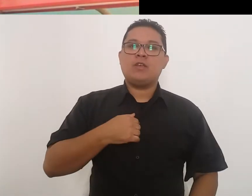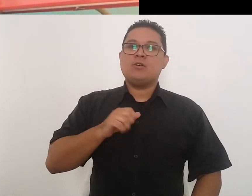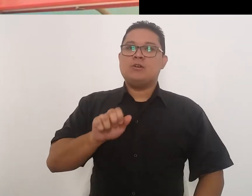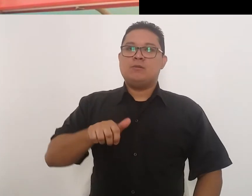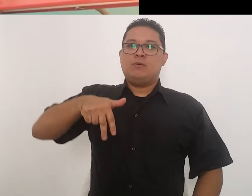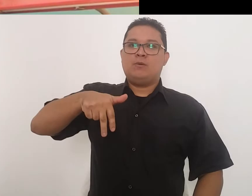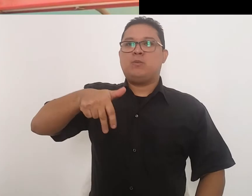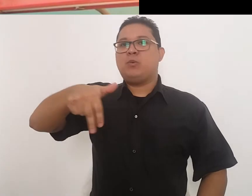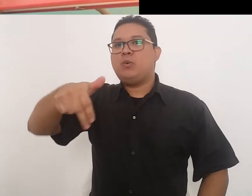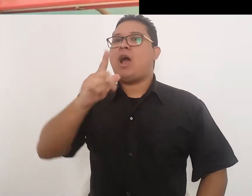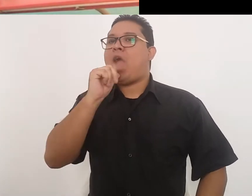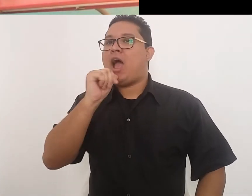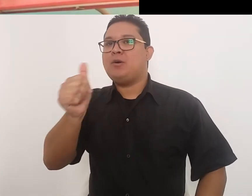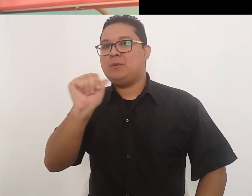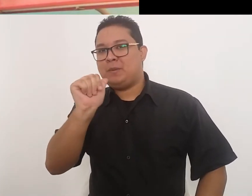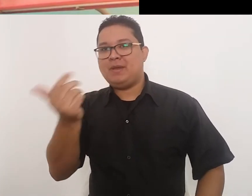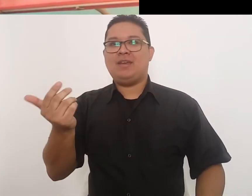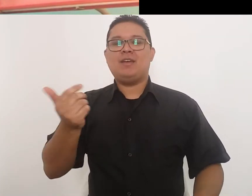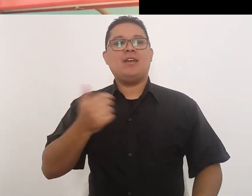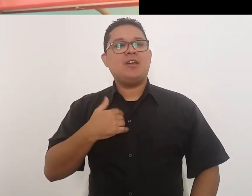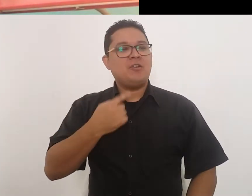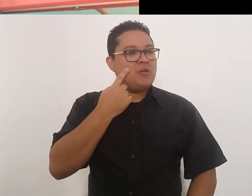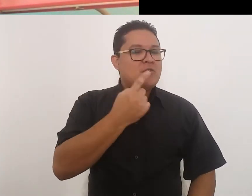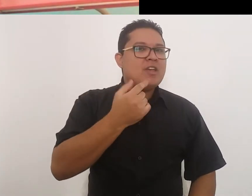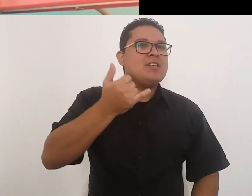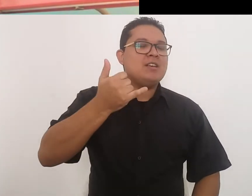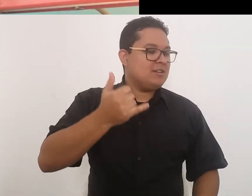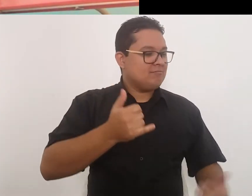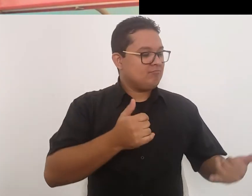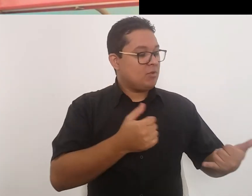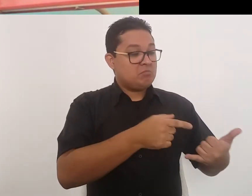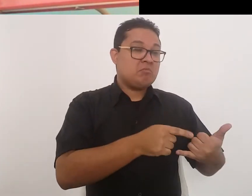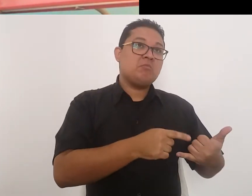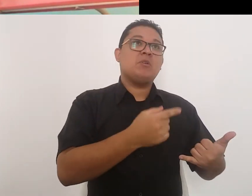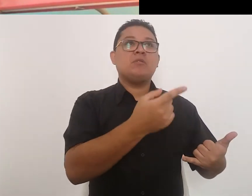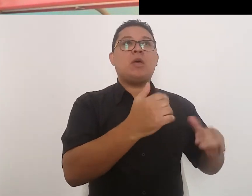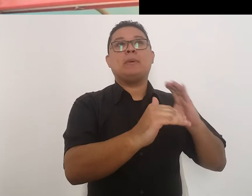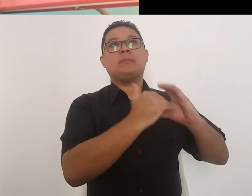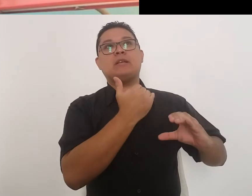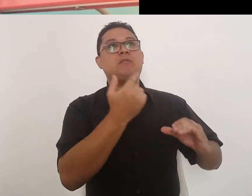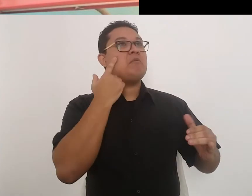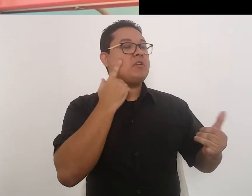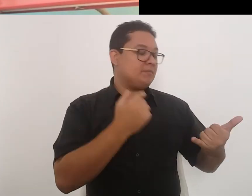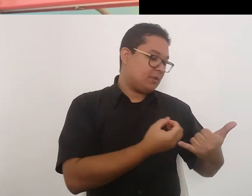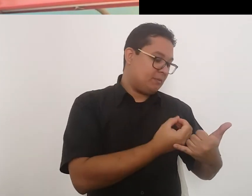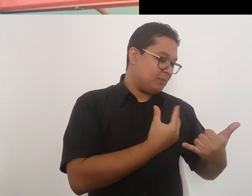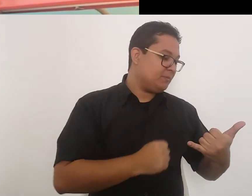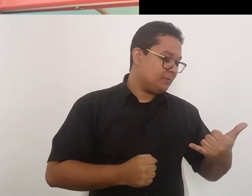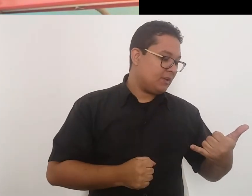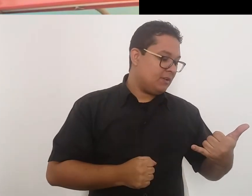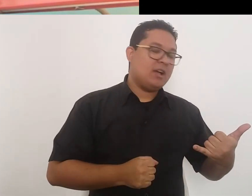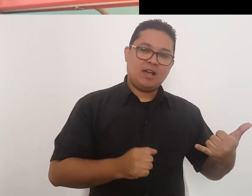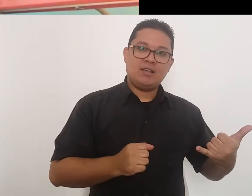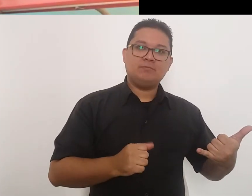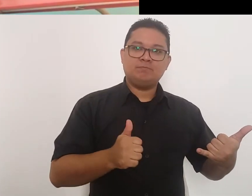né? E aí você retoma por mais 25 minutos. Pode ser no mesmo bloco que